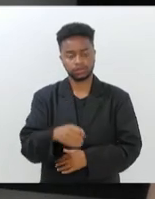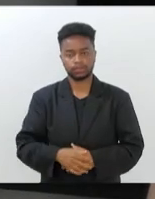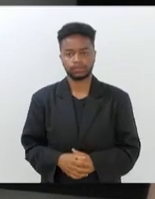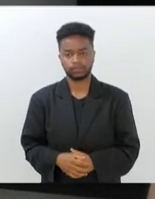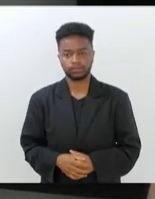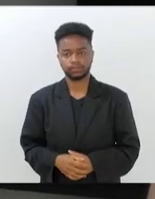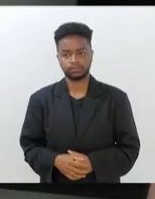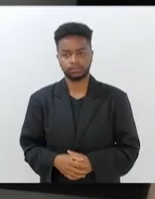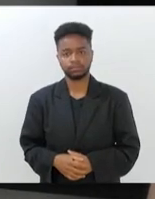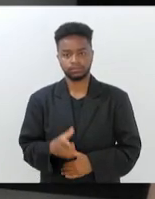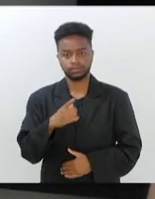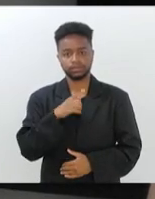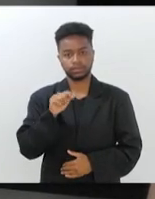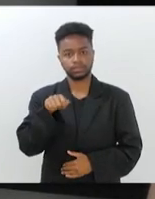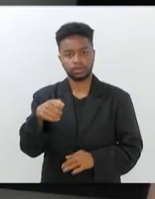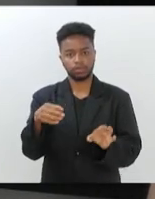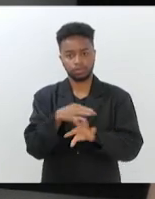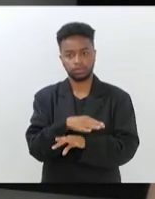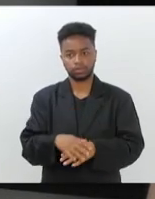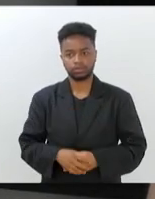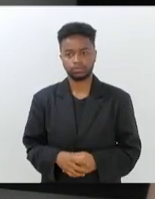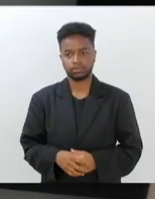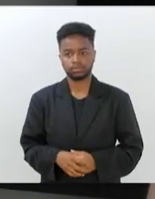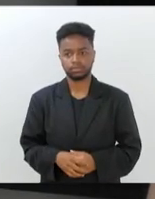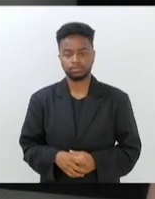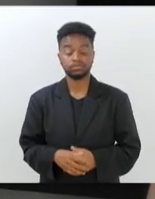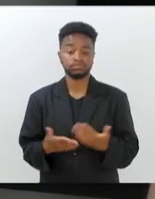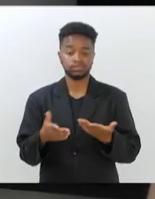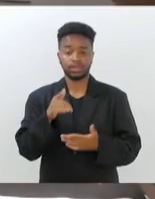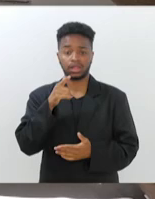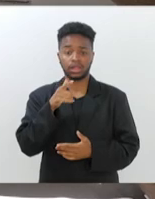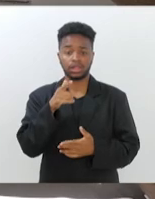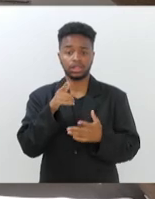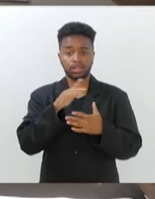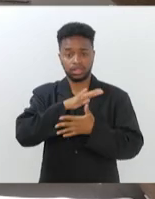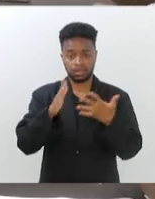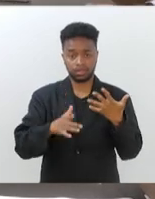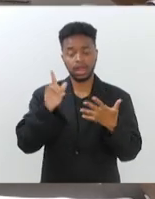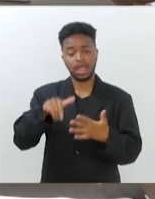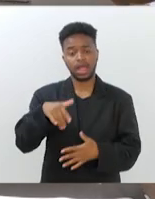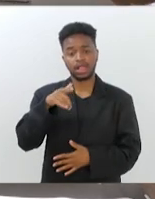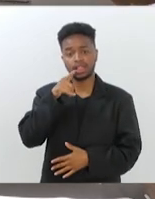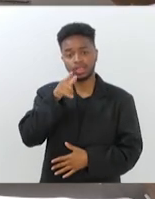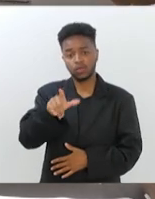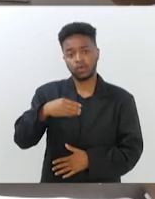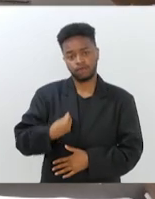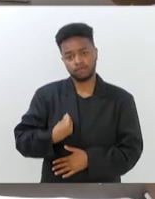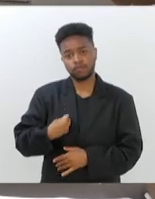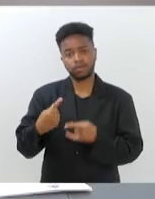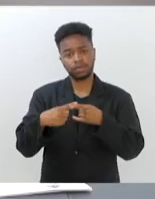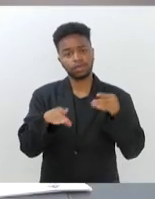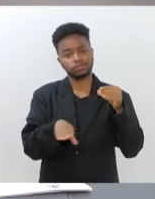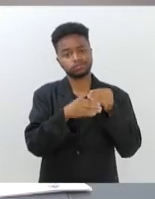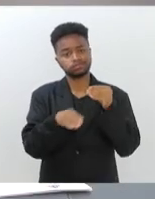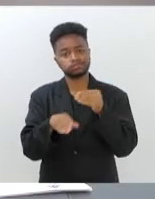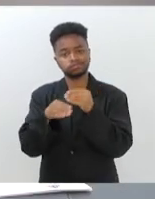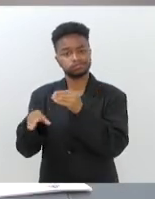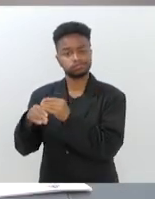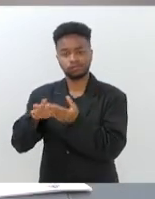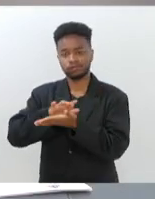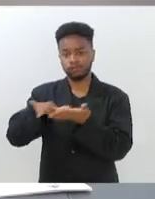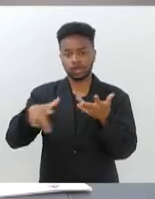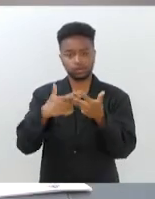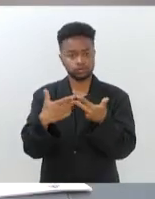s l vias tem que ser uma língua também viva né porque o que tá sendo introduzido é mu de